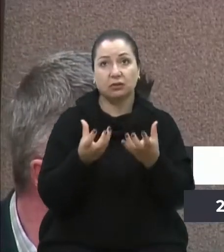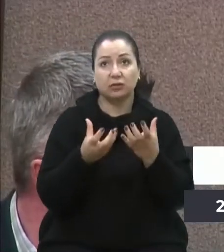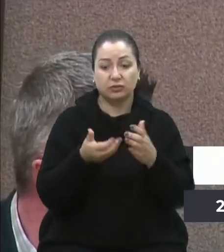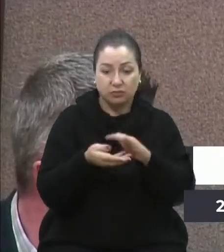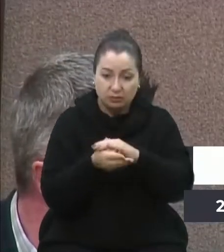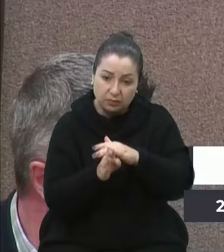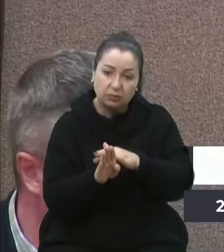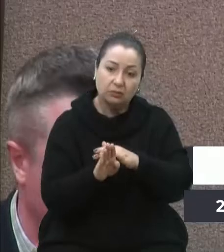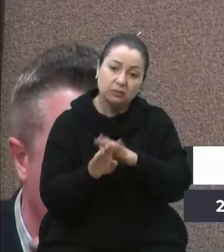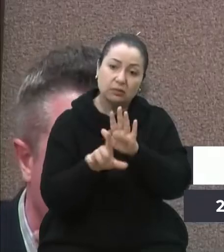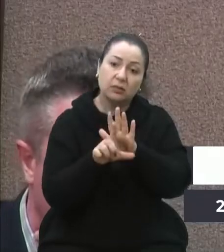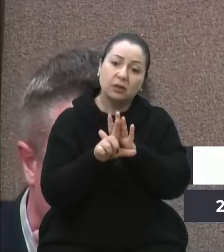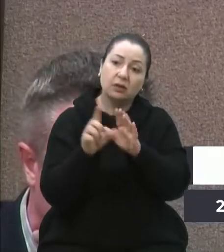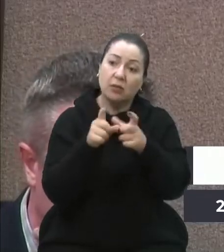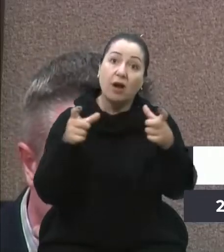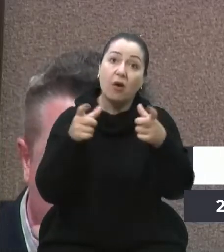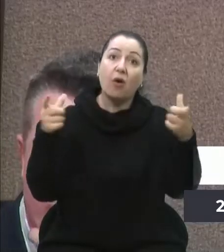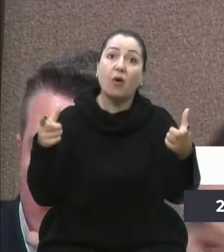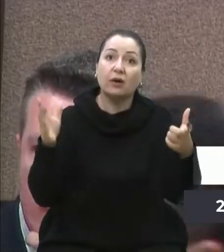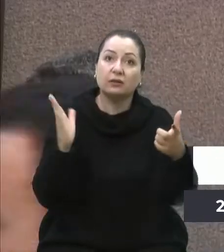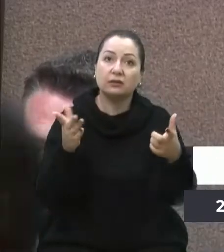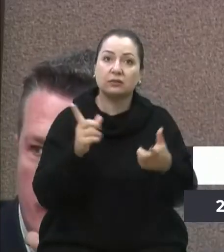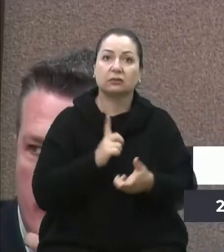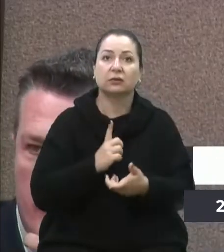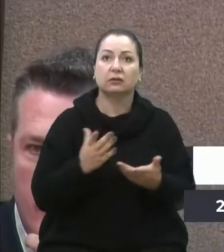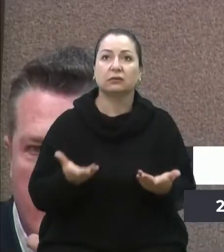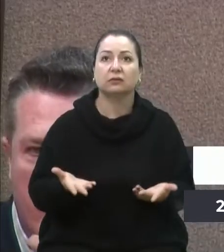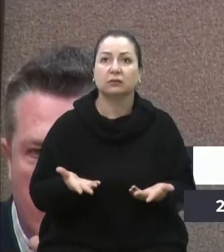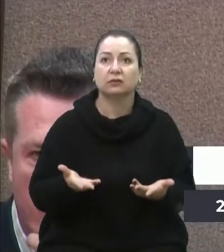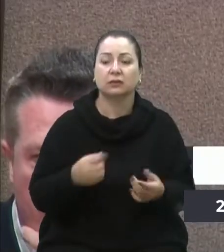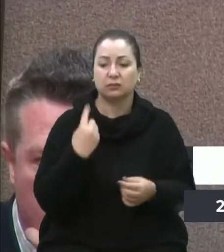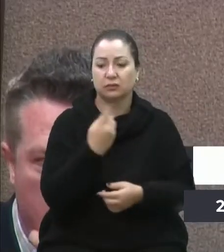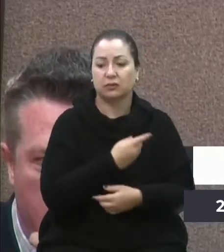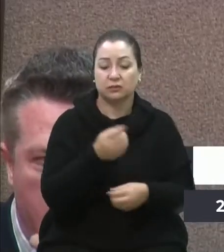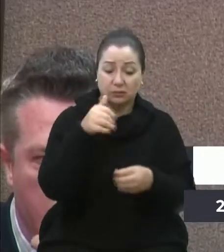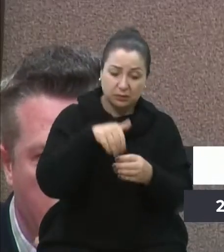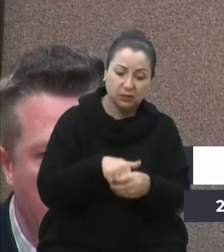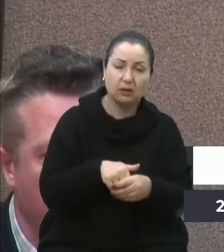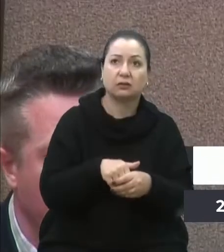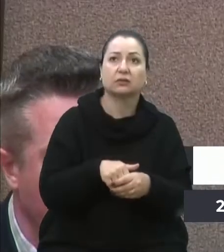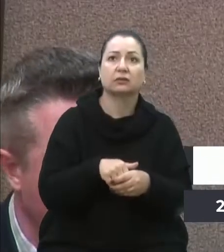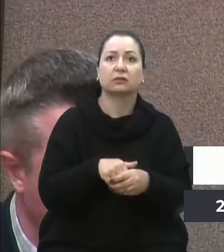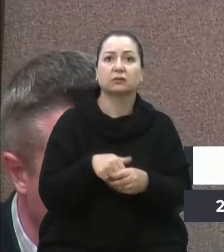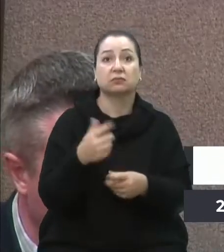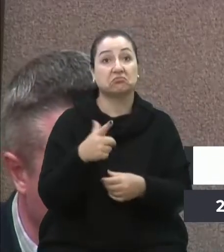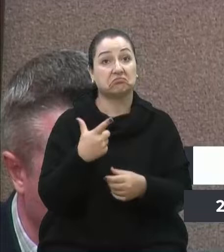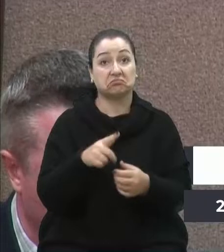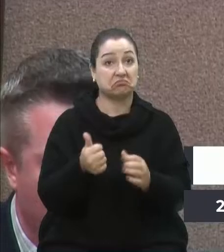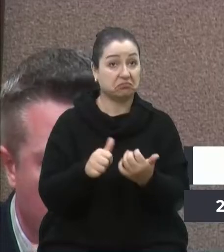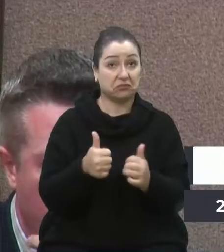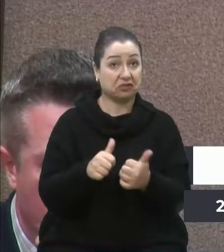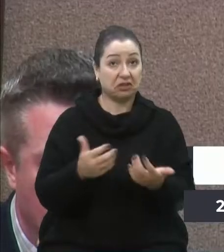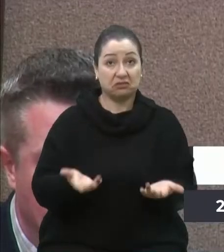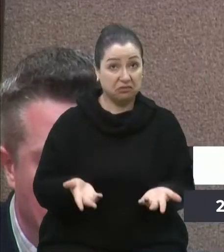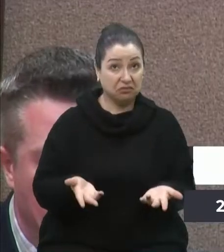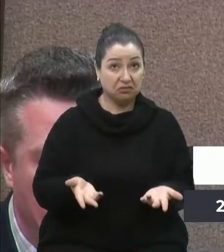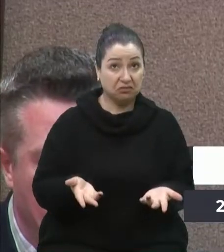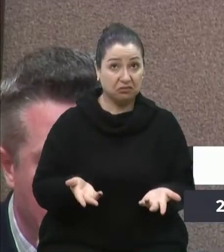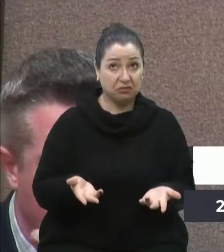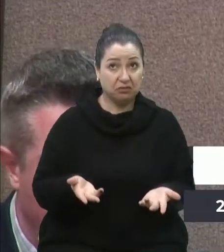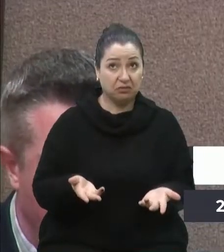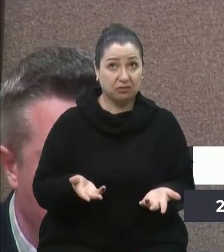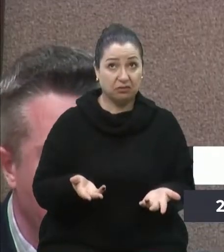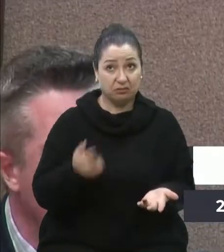a uma lei maior que já existe. Então, nós vamos votar para não ter qualificação na questão